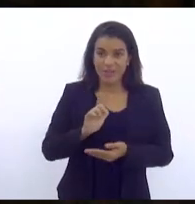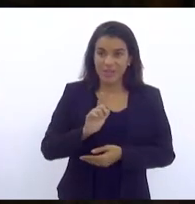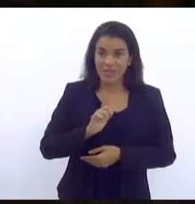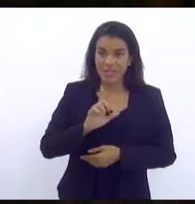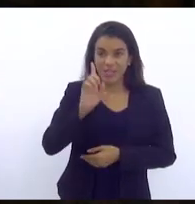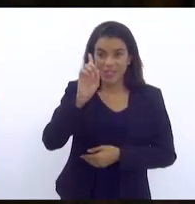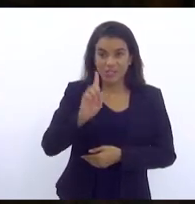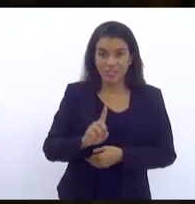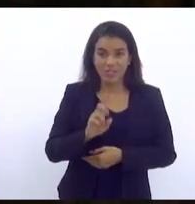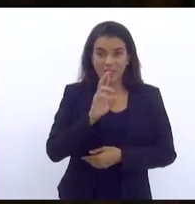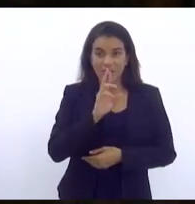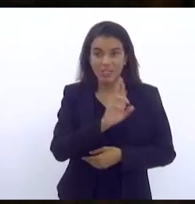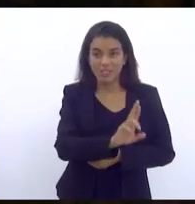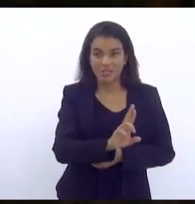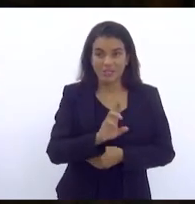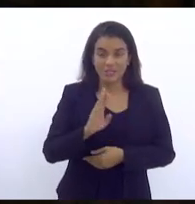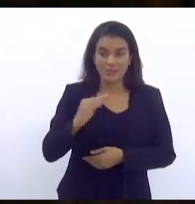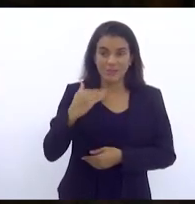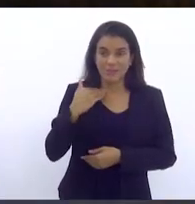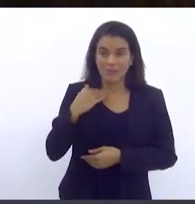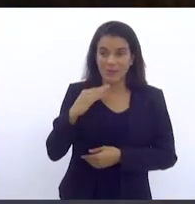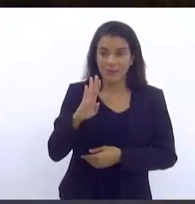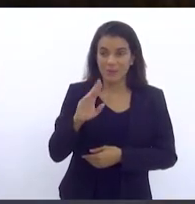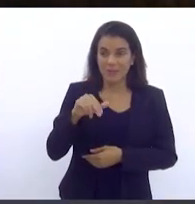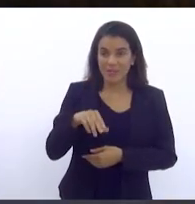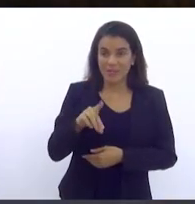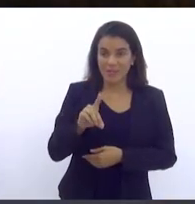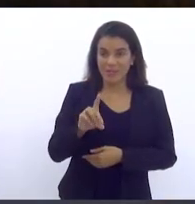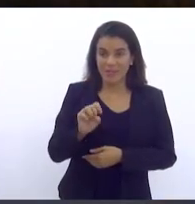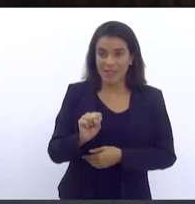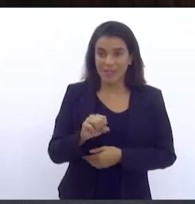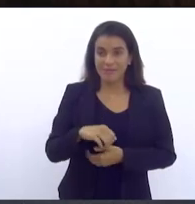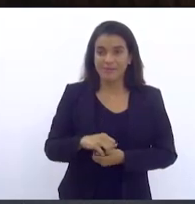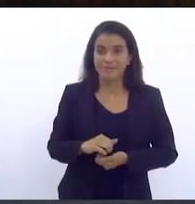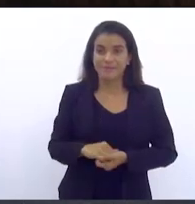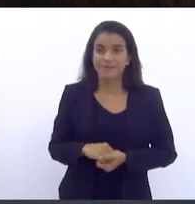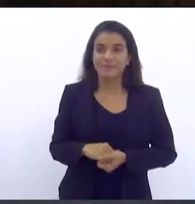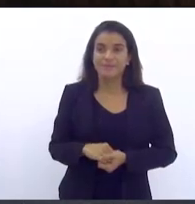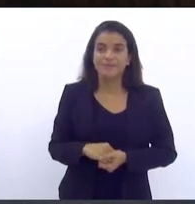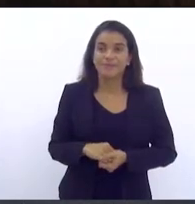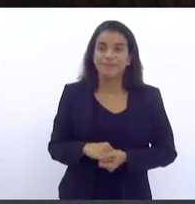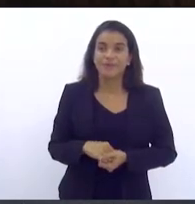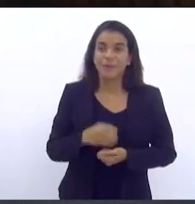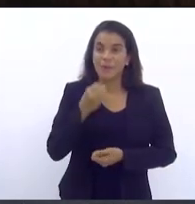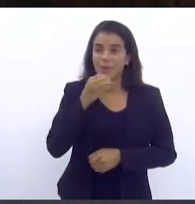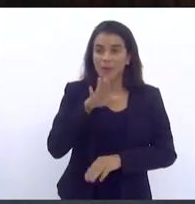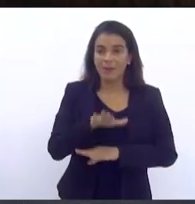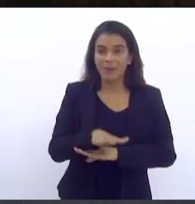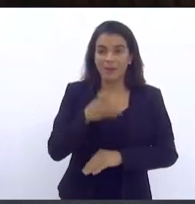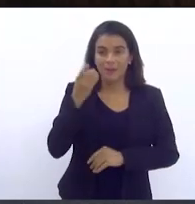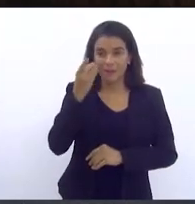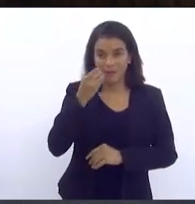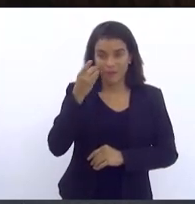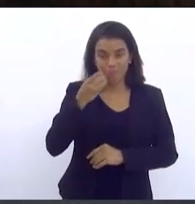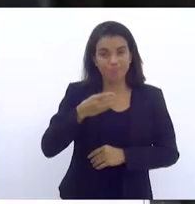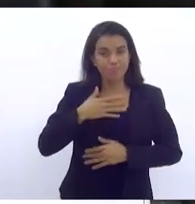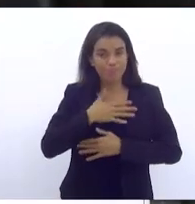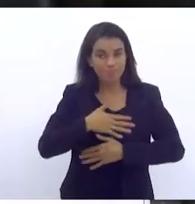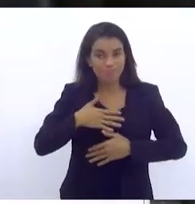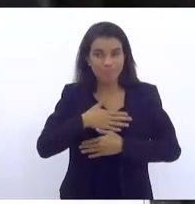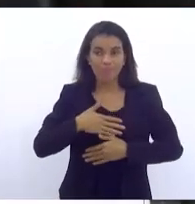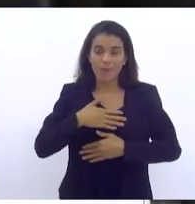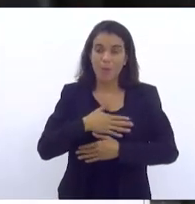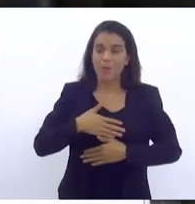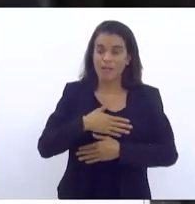resposta aqui do BNDS e o tempo exíguo vai lá Boa tarde deputada cumprimentando cumprimento todos os demais é um